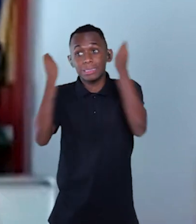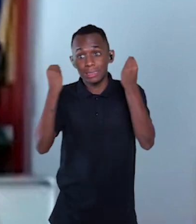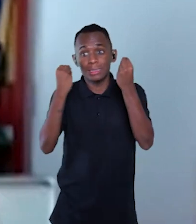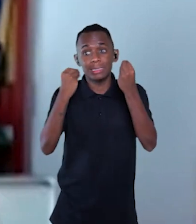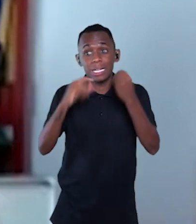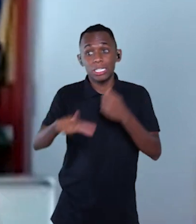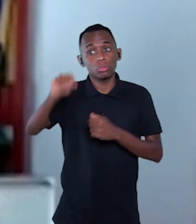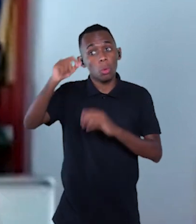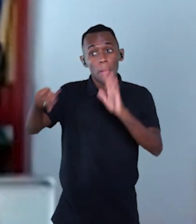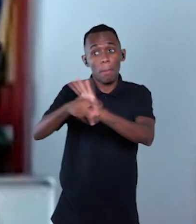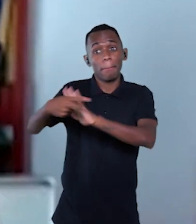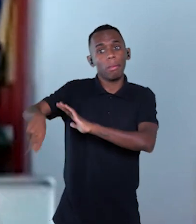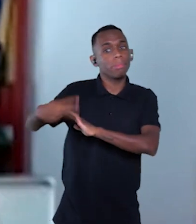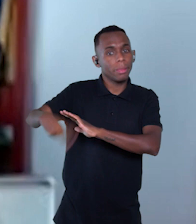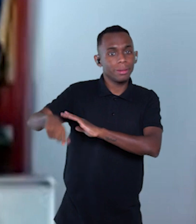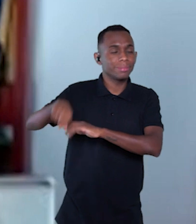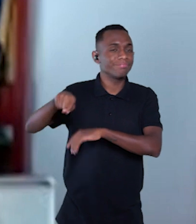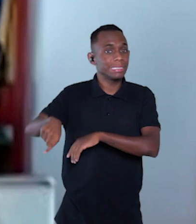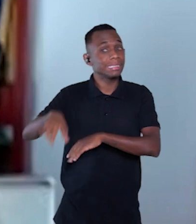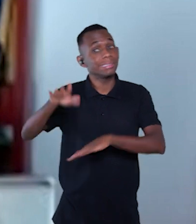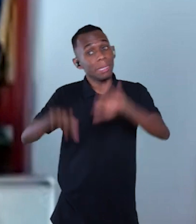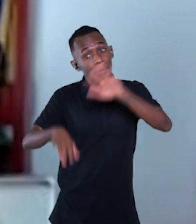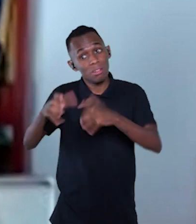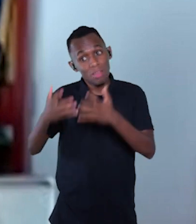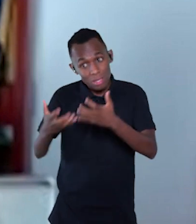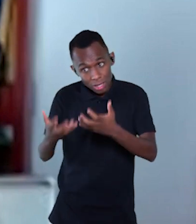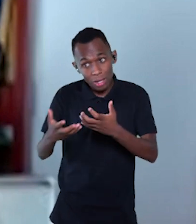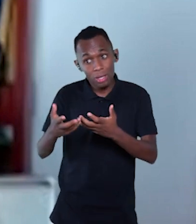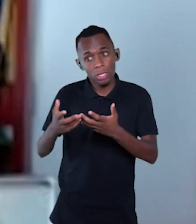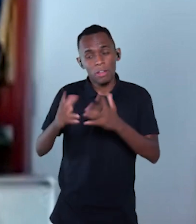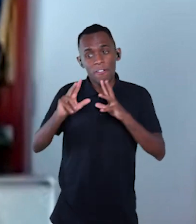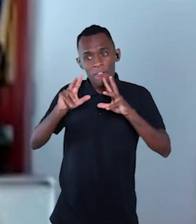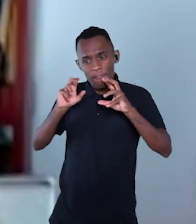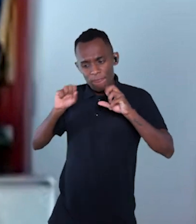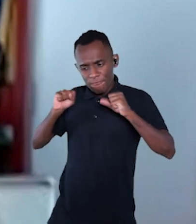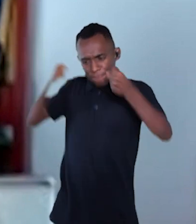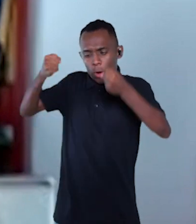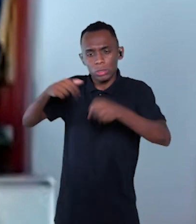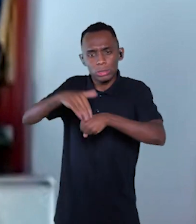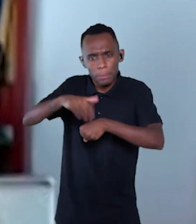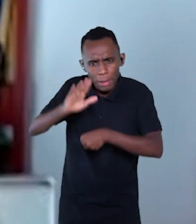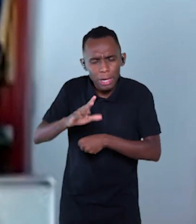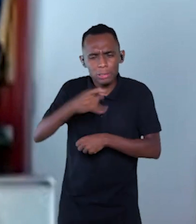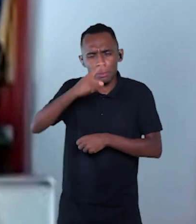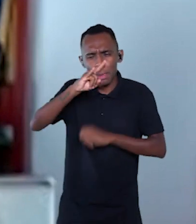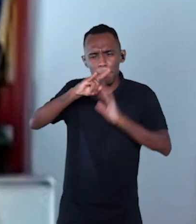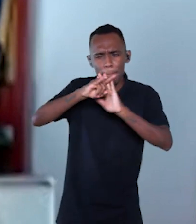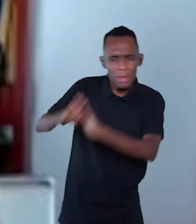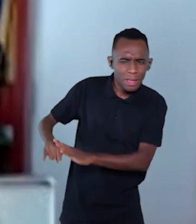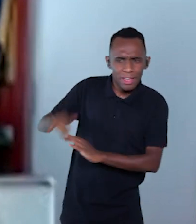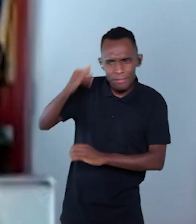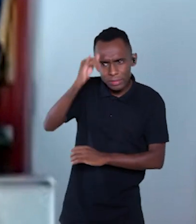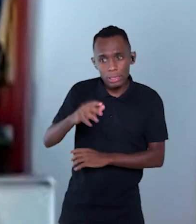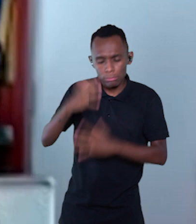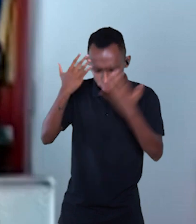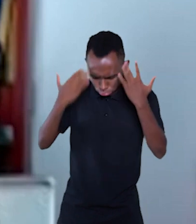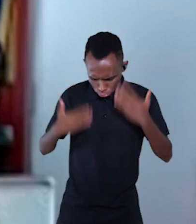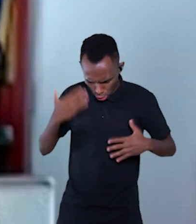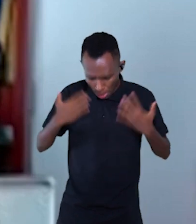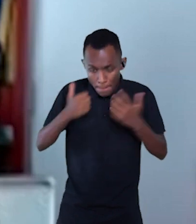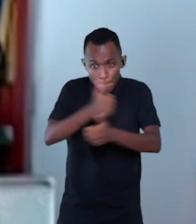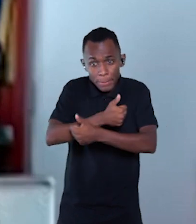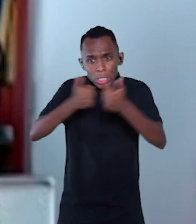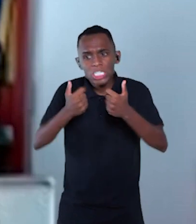me esqueci de que a escolha era dele. E talvez ele quisesse sim ficar mais forte, parar de beber, melhorar